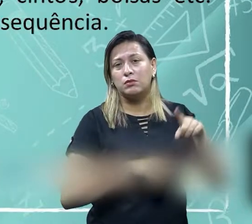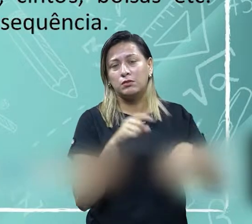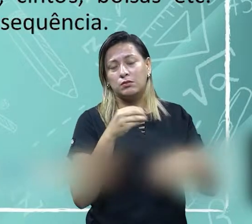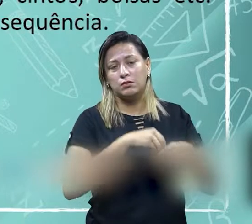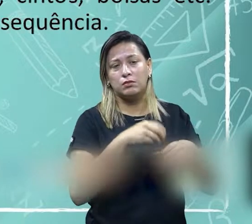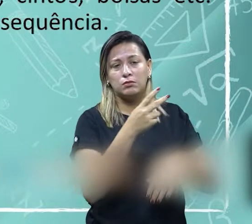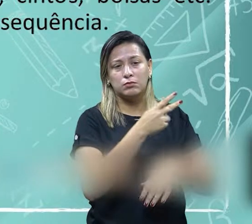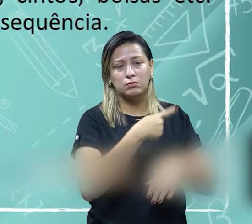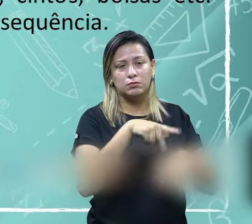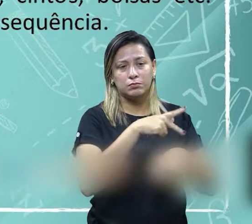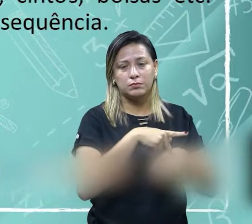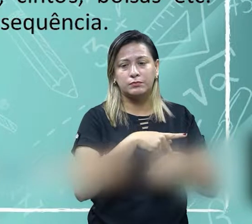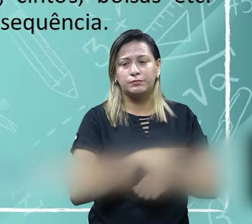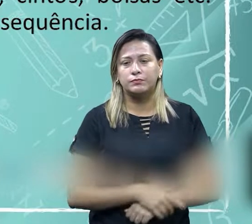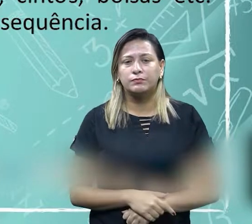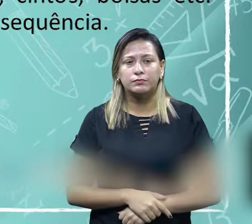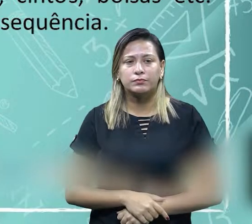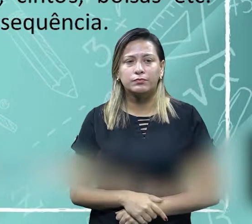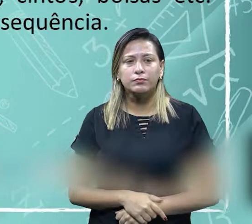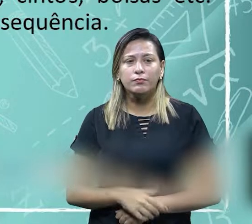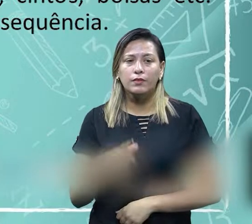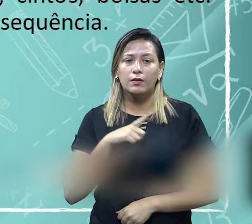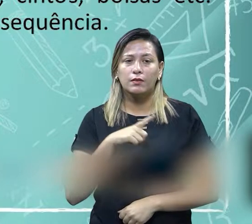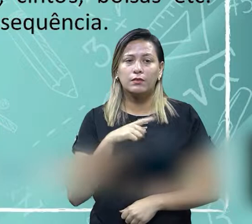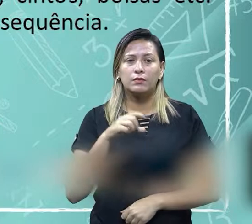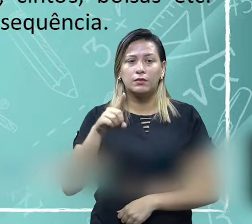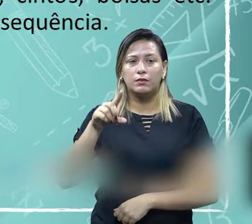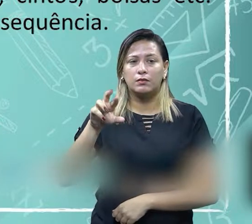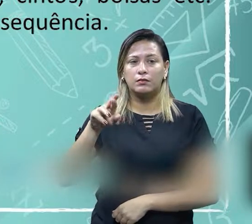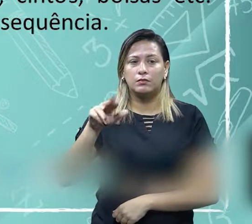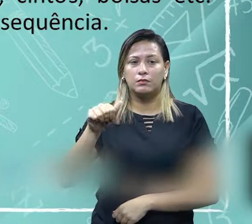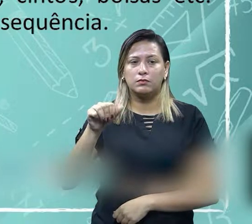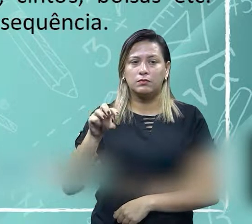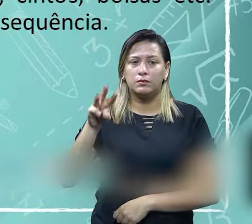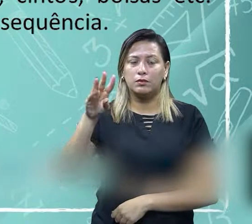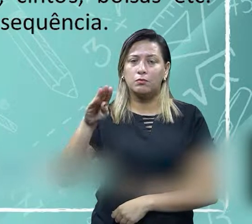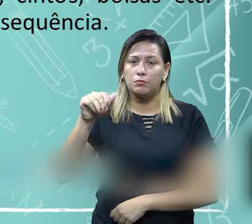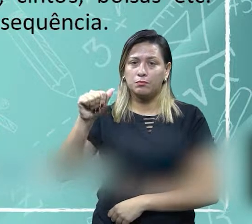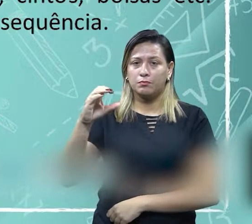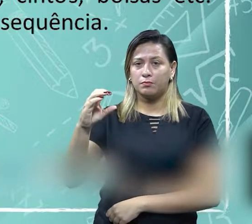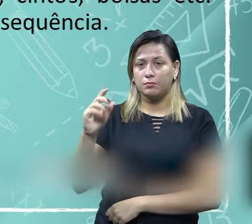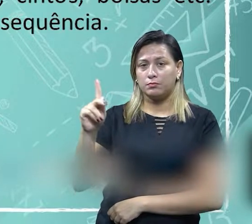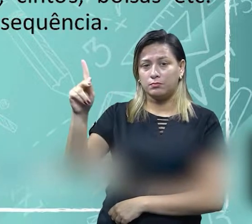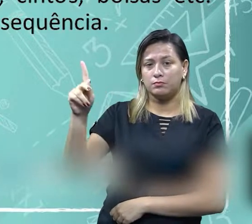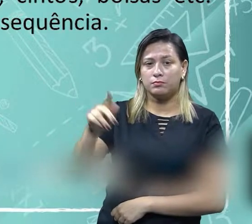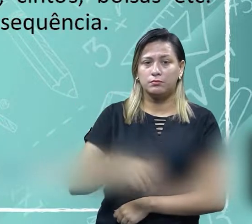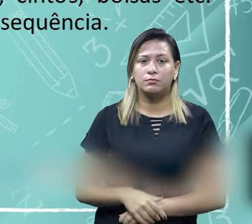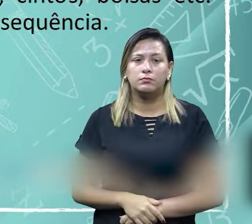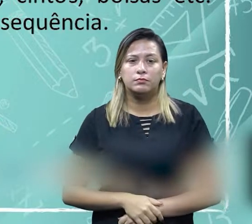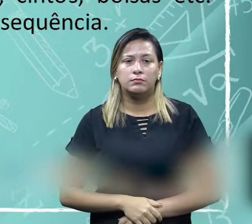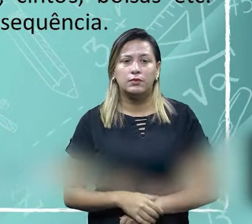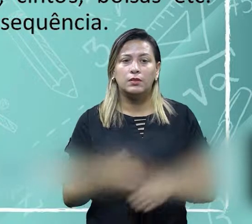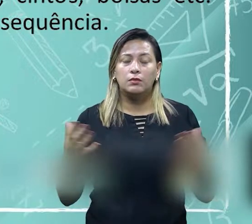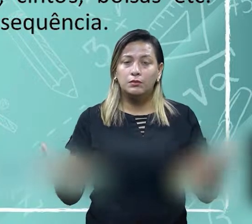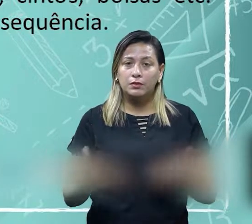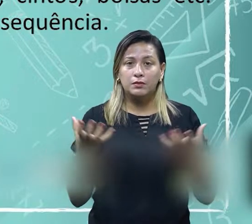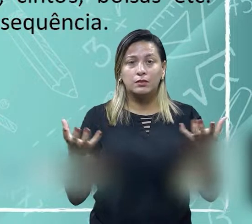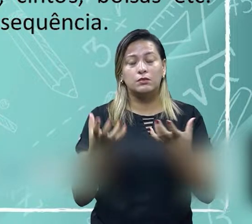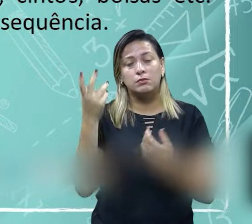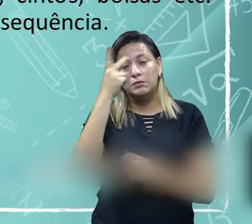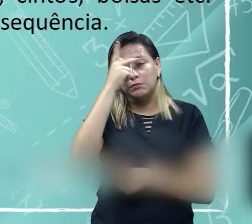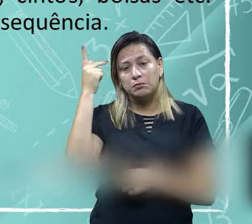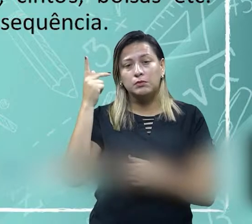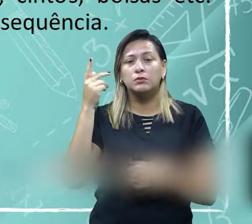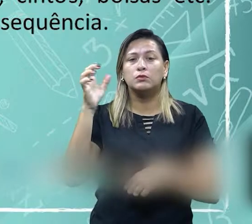utiliza-se dessa ferramenta, existe o dry bake, tá certo? O dry bake, perdão. O dry bake é um incentivo